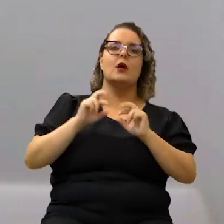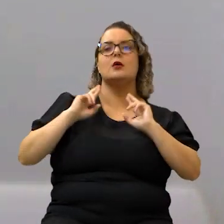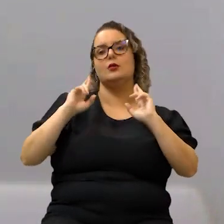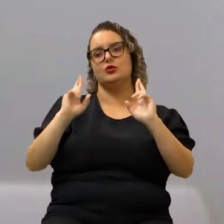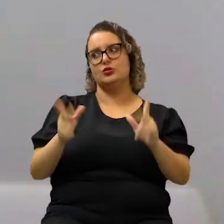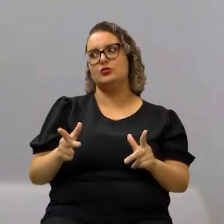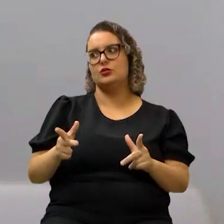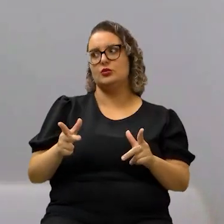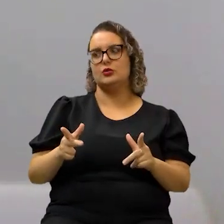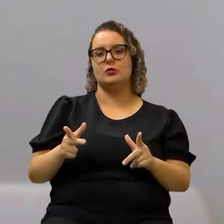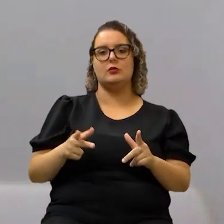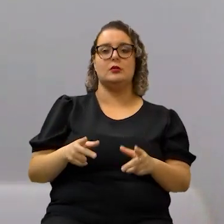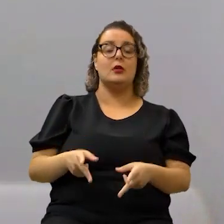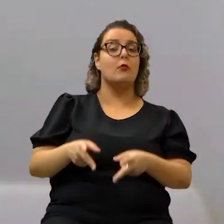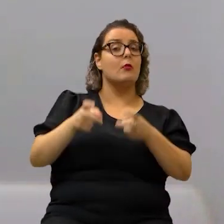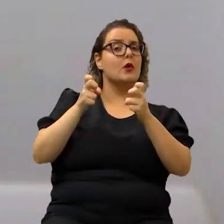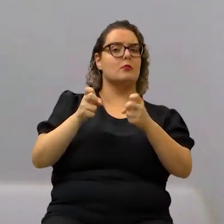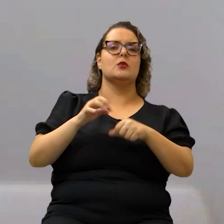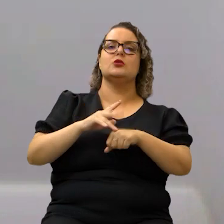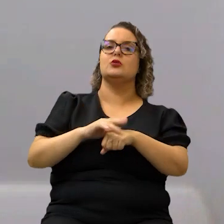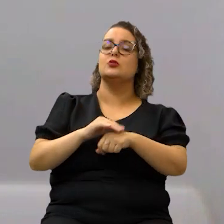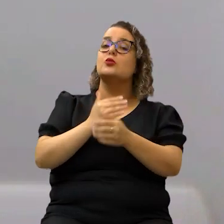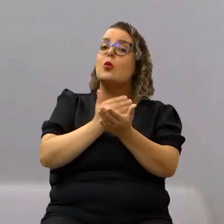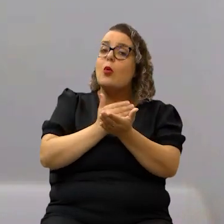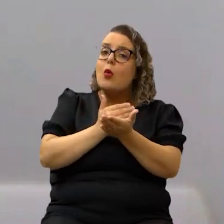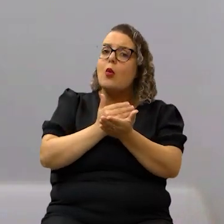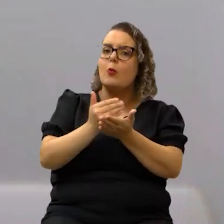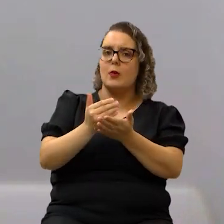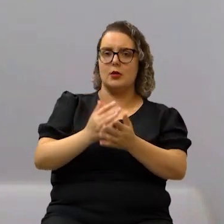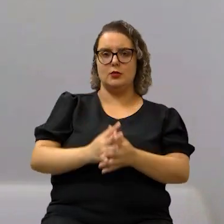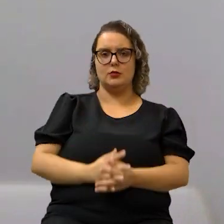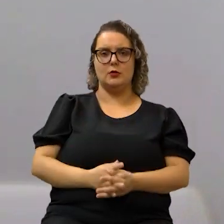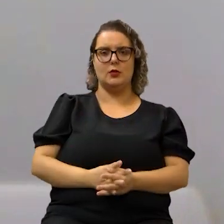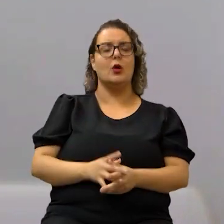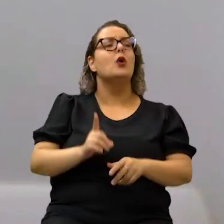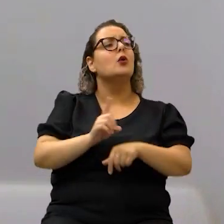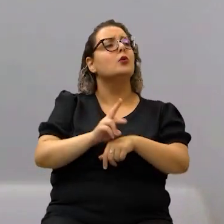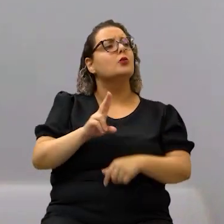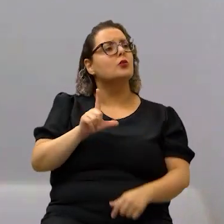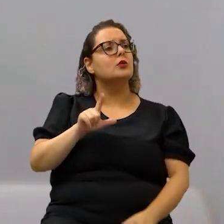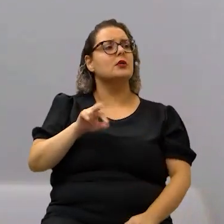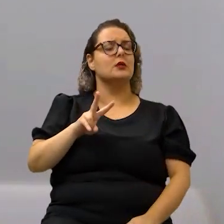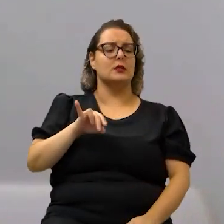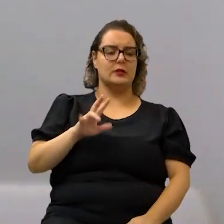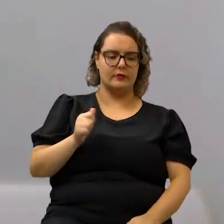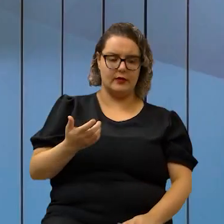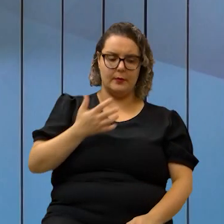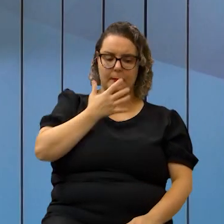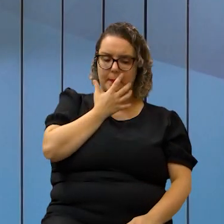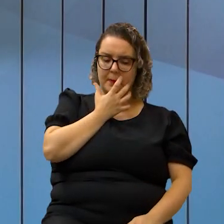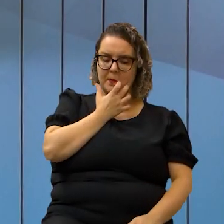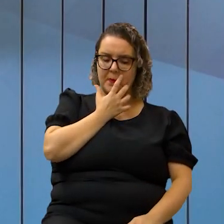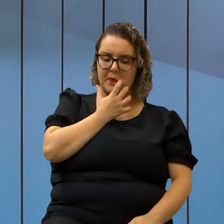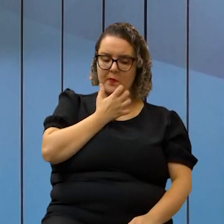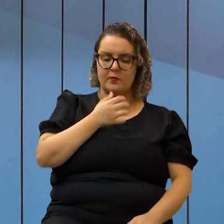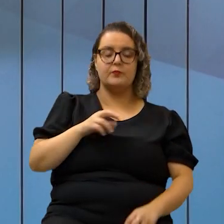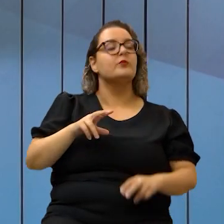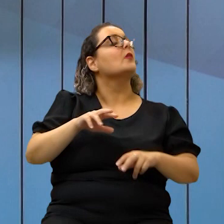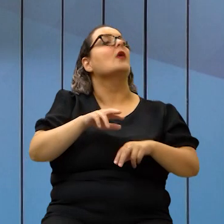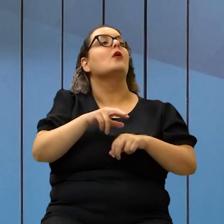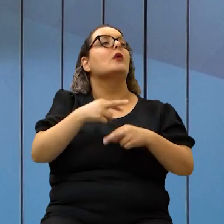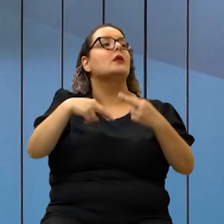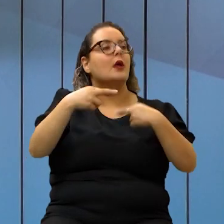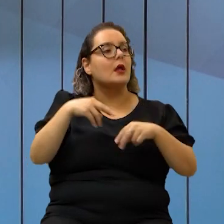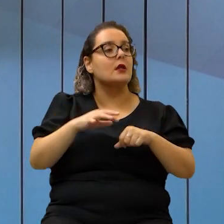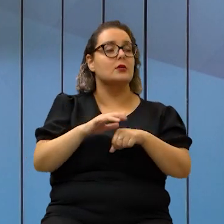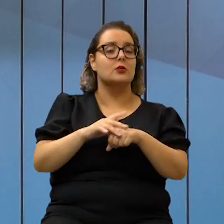exame, porque faz muita diferença na detecção de doenças iniciais. Doutora Lívia, agora entrando mais no assunto